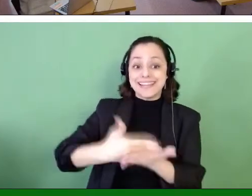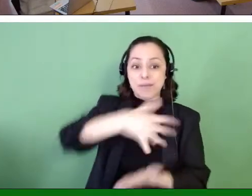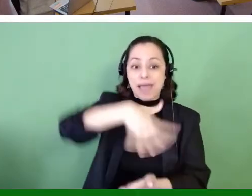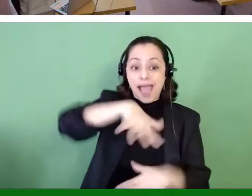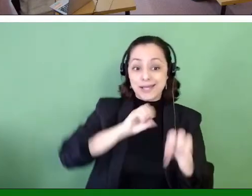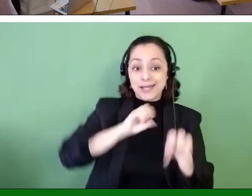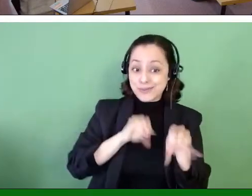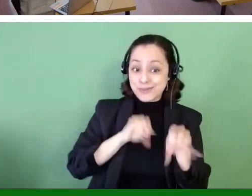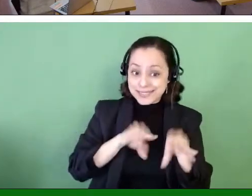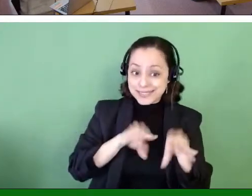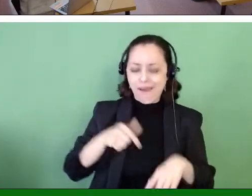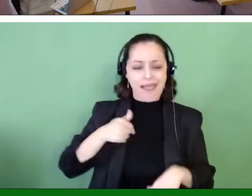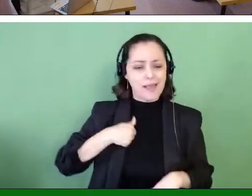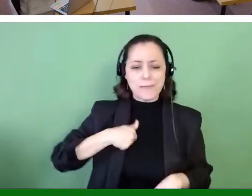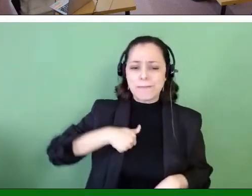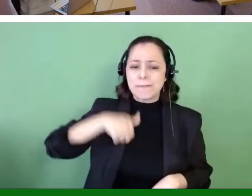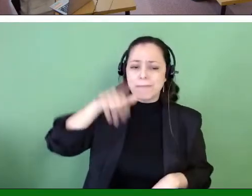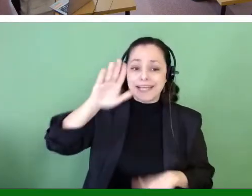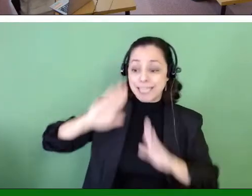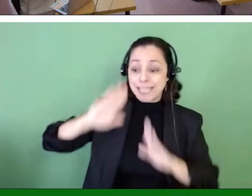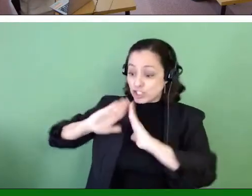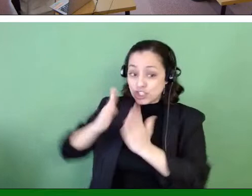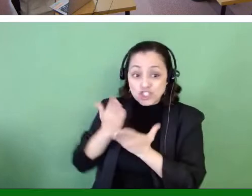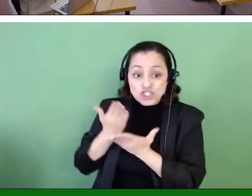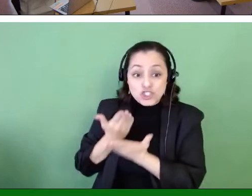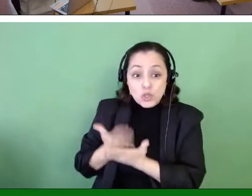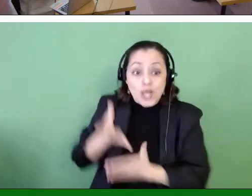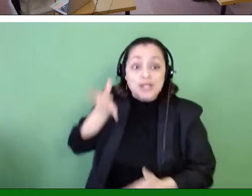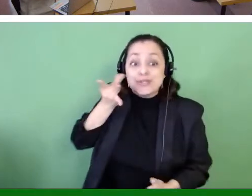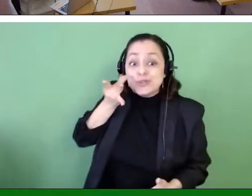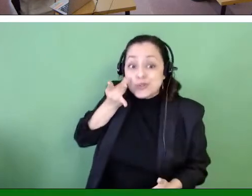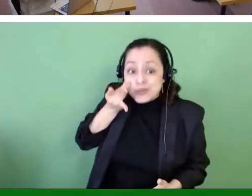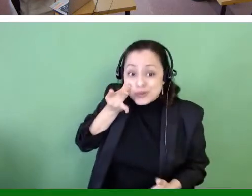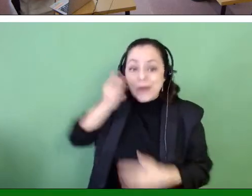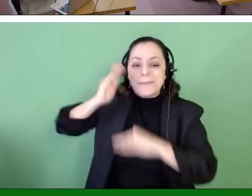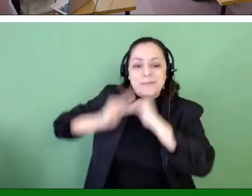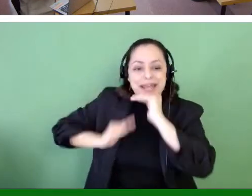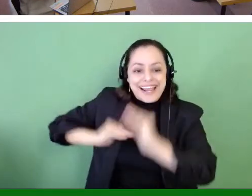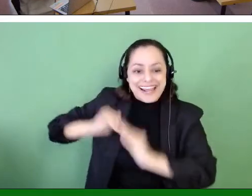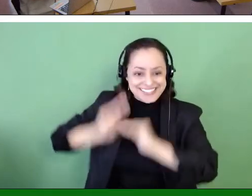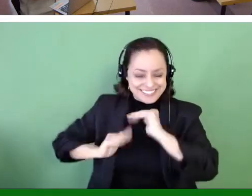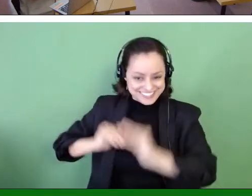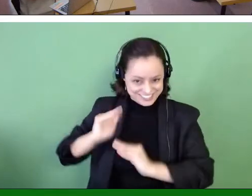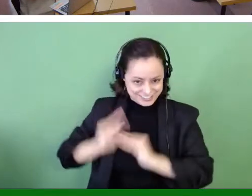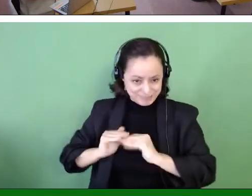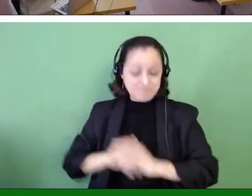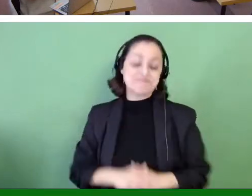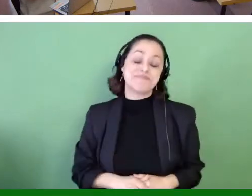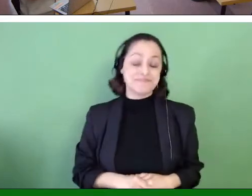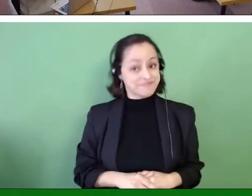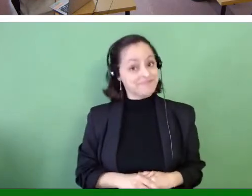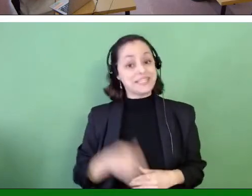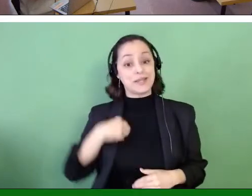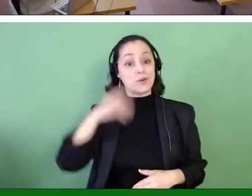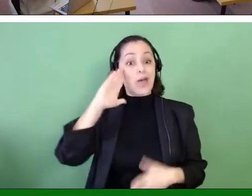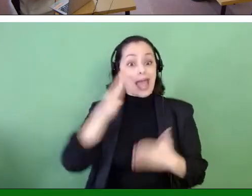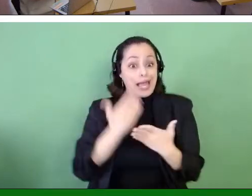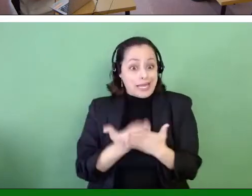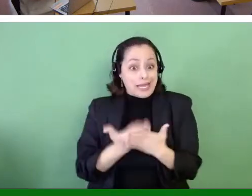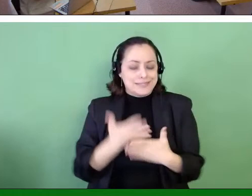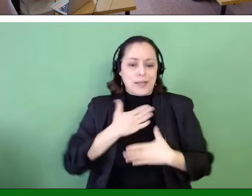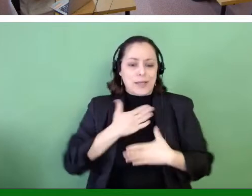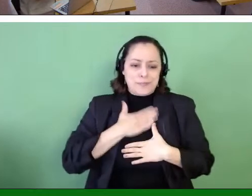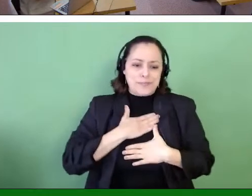muito da escola dominical. E o que eu acredito que eu tenho como ideologia de